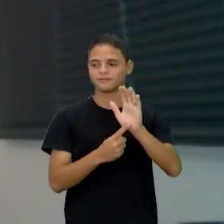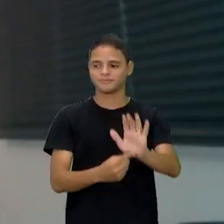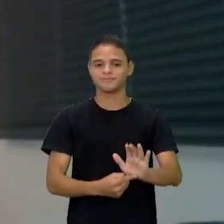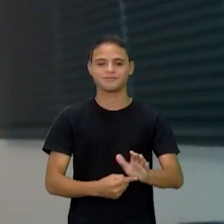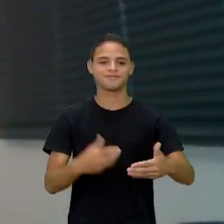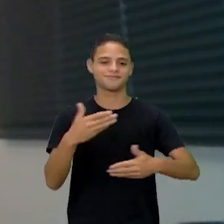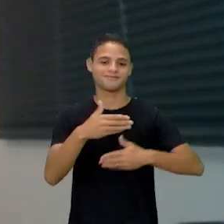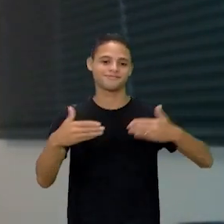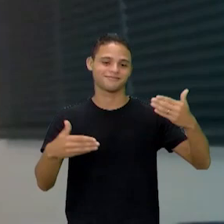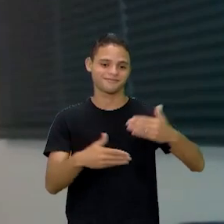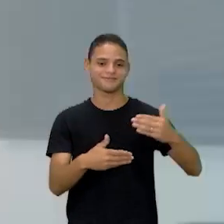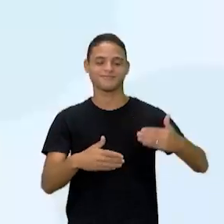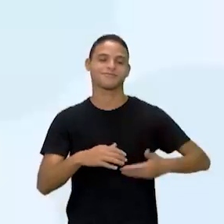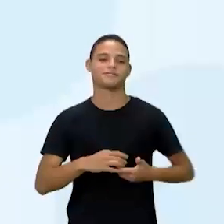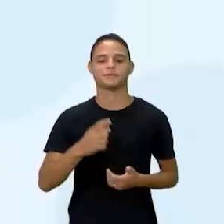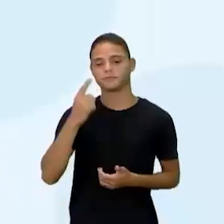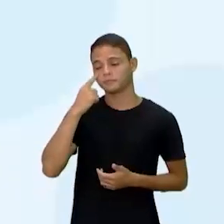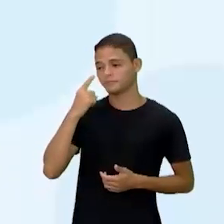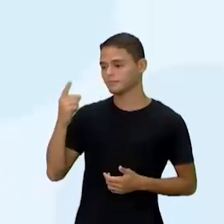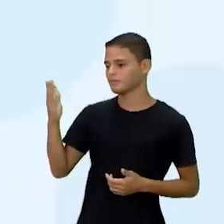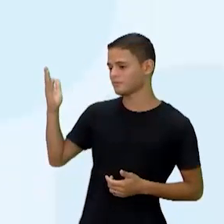colocar o próximo slide, por favor?